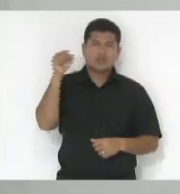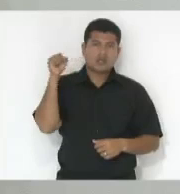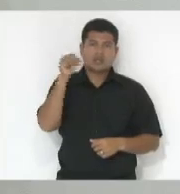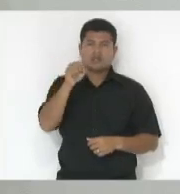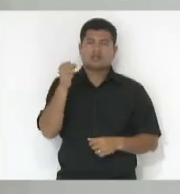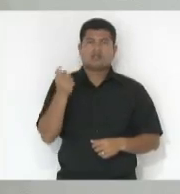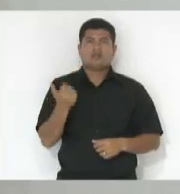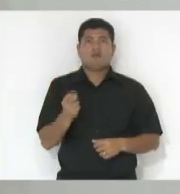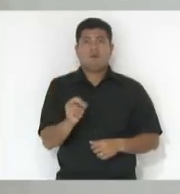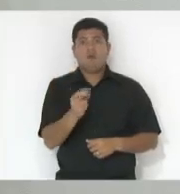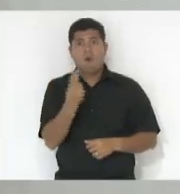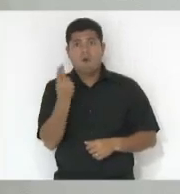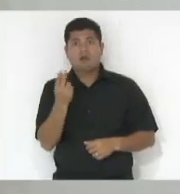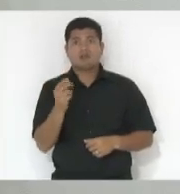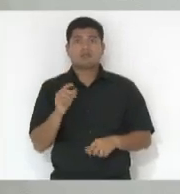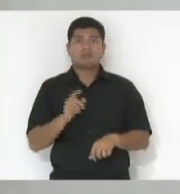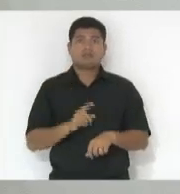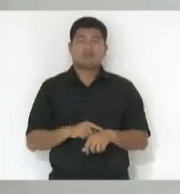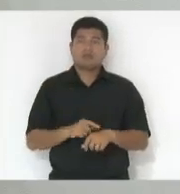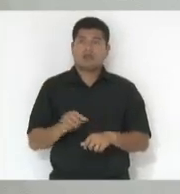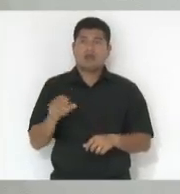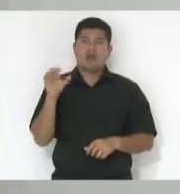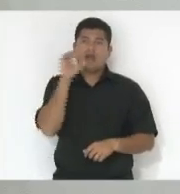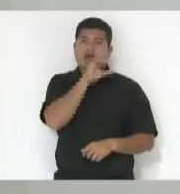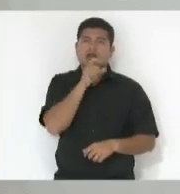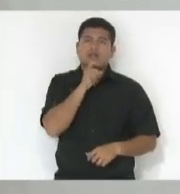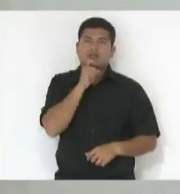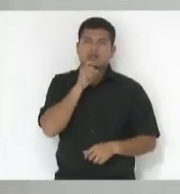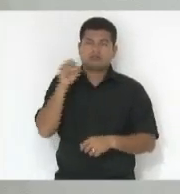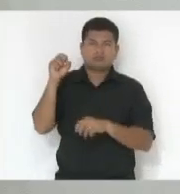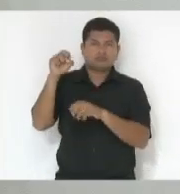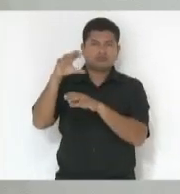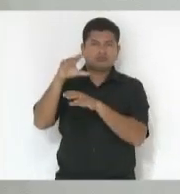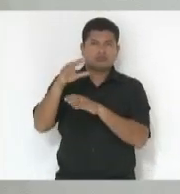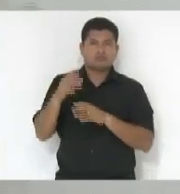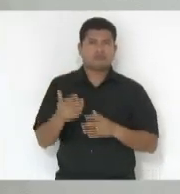freezers ou até mesmo a parede de ar-condicionado.